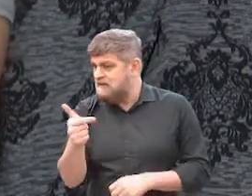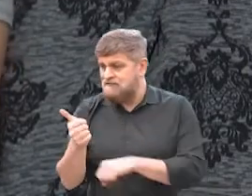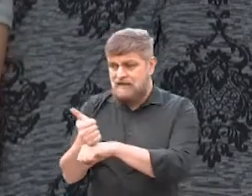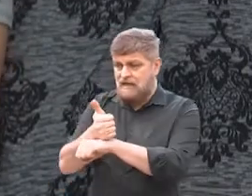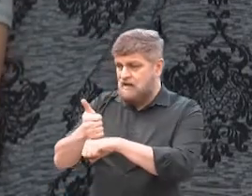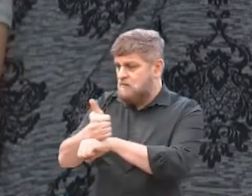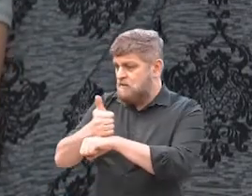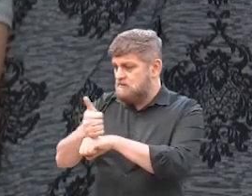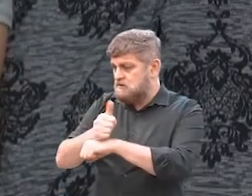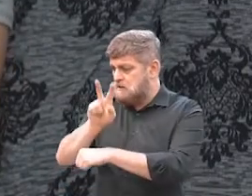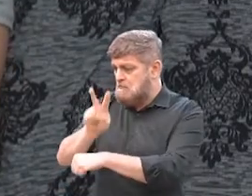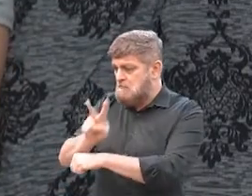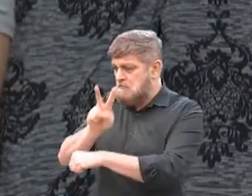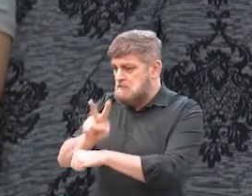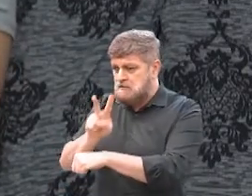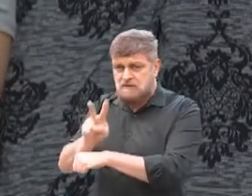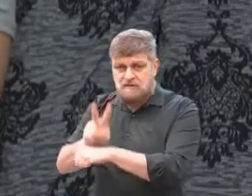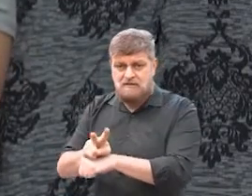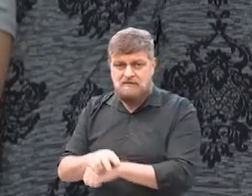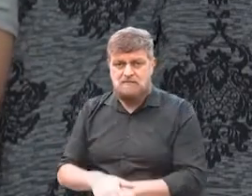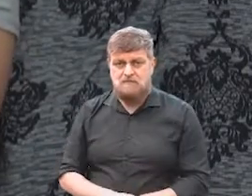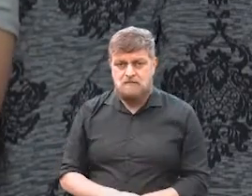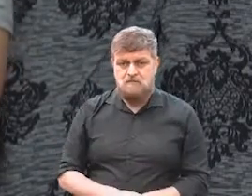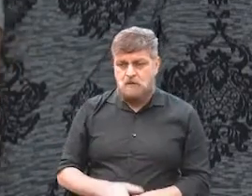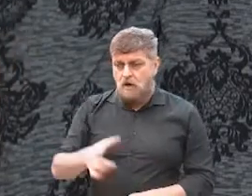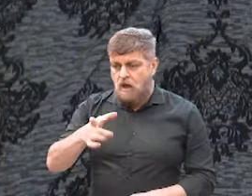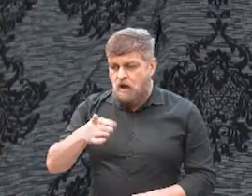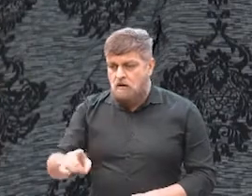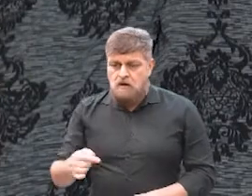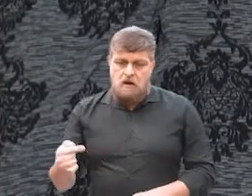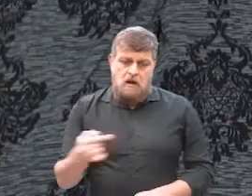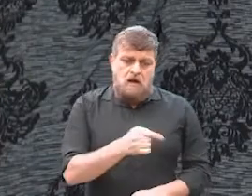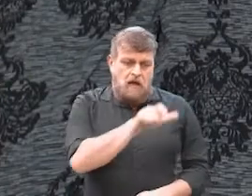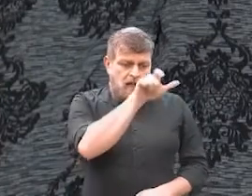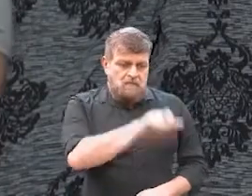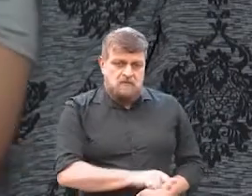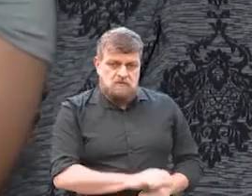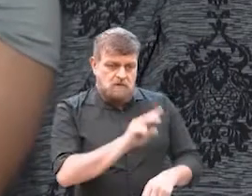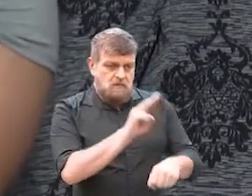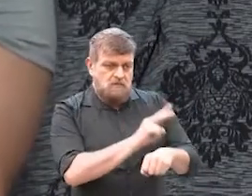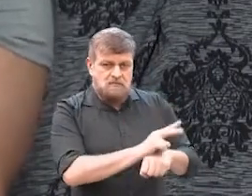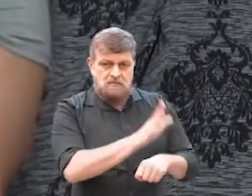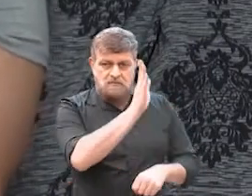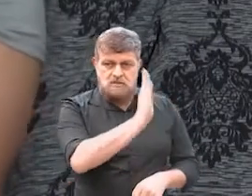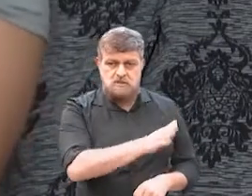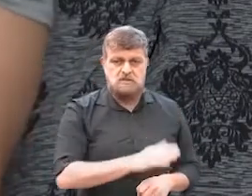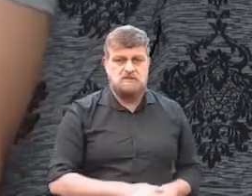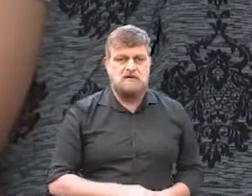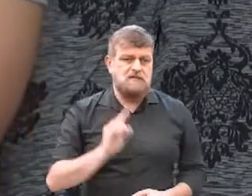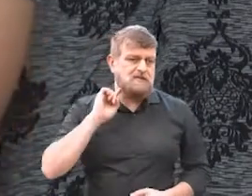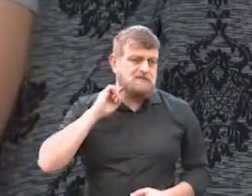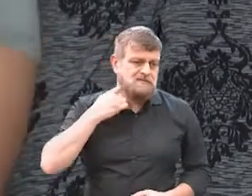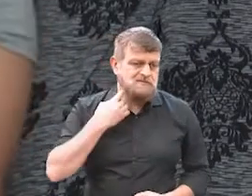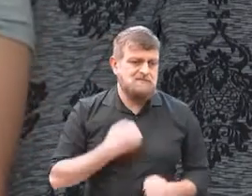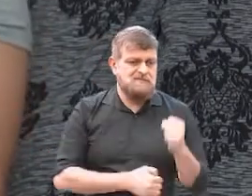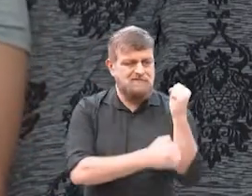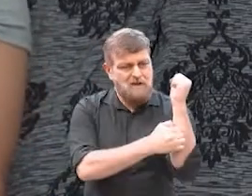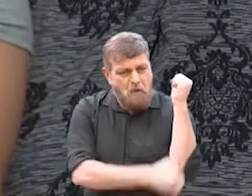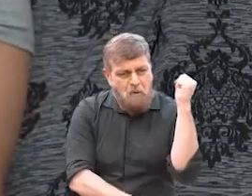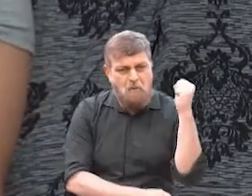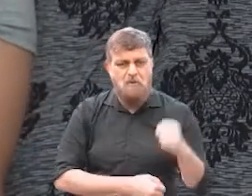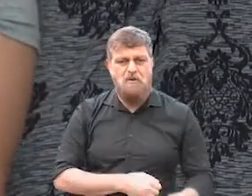porque não tem, né, funcionário para trabalhar. Aí quando você termina o último, o primeiro que você começou, ele já está sujo, ele